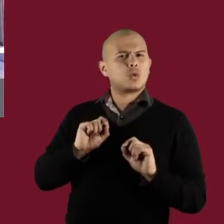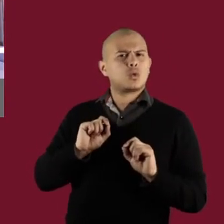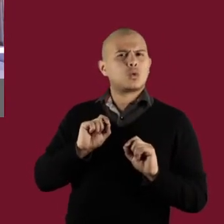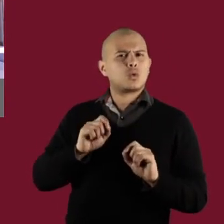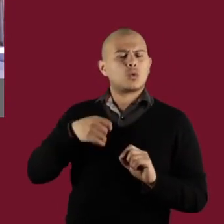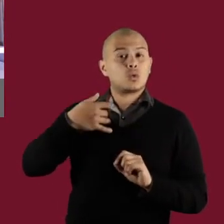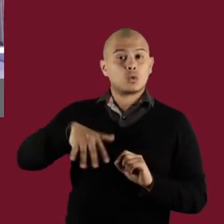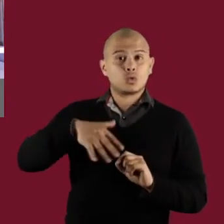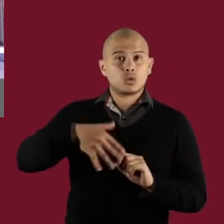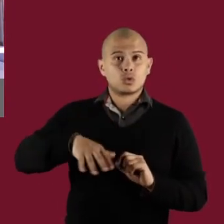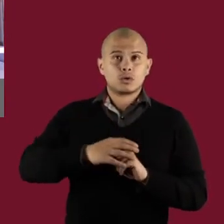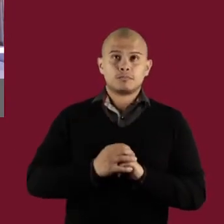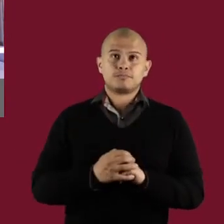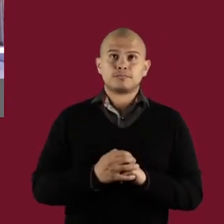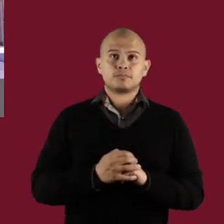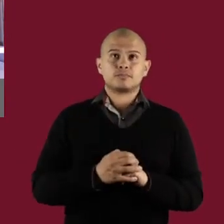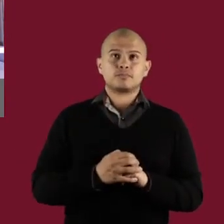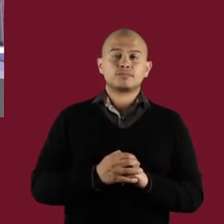era